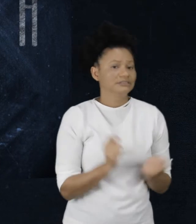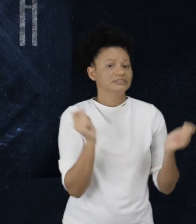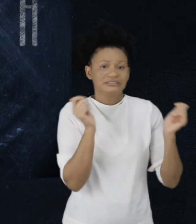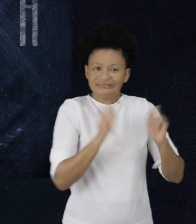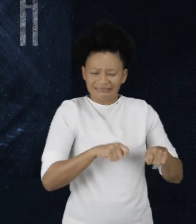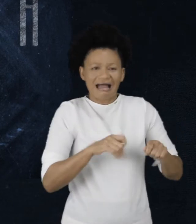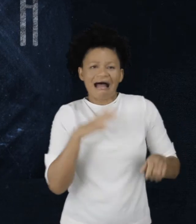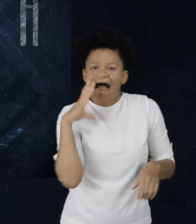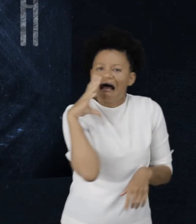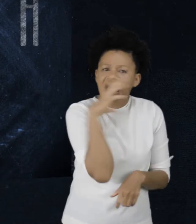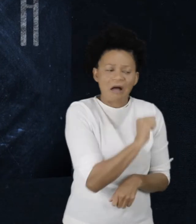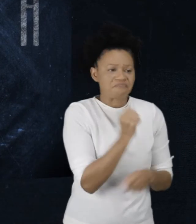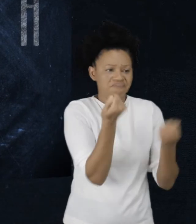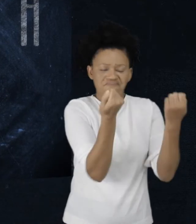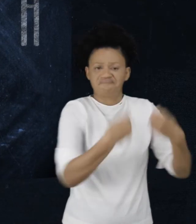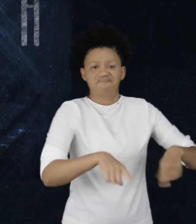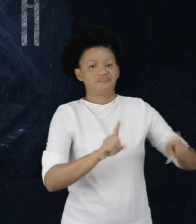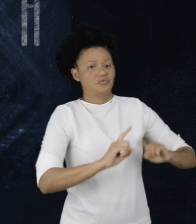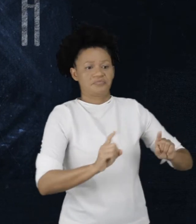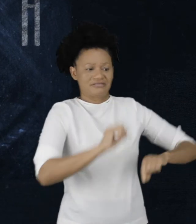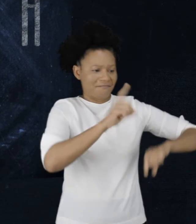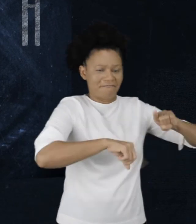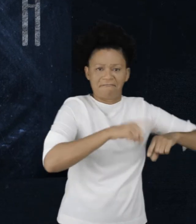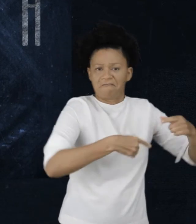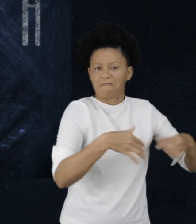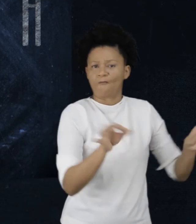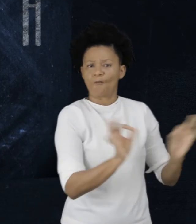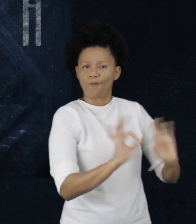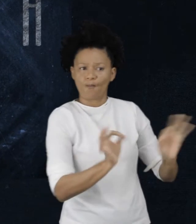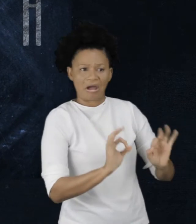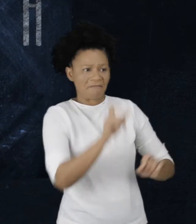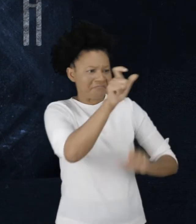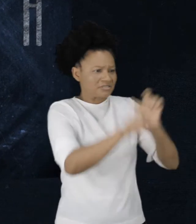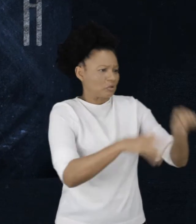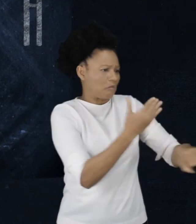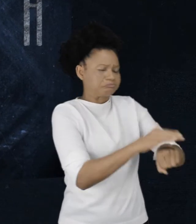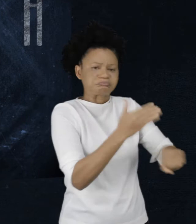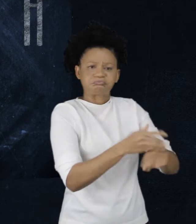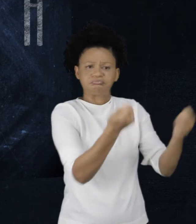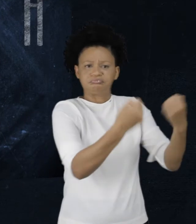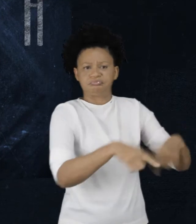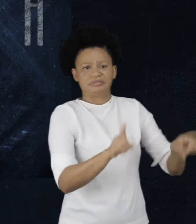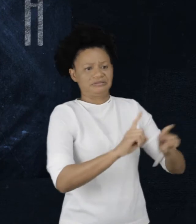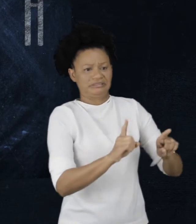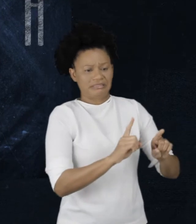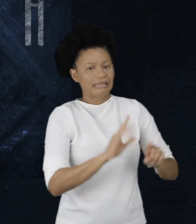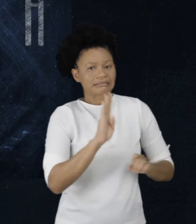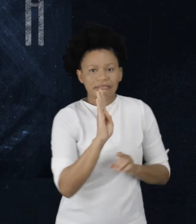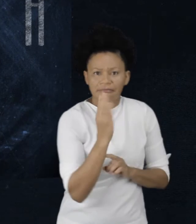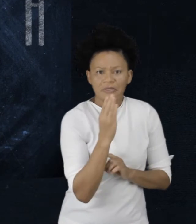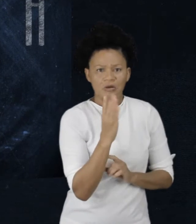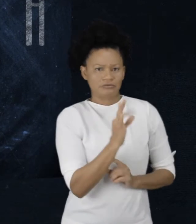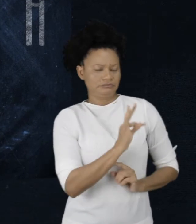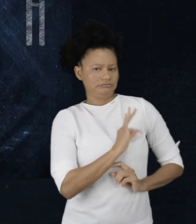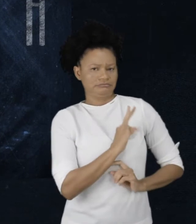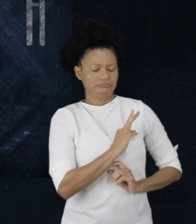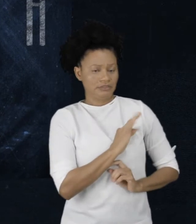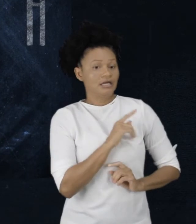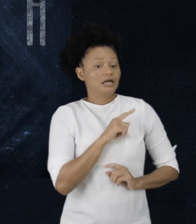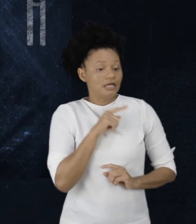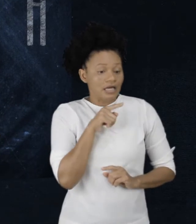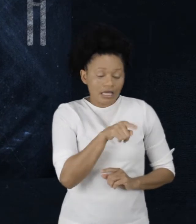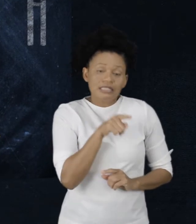realizado em minutos, sem a necessidade de equipamentos e treinamento em técnicas de biologia molecular. Ele deve ser